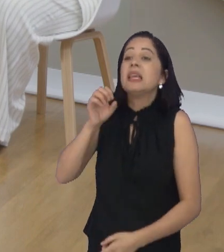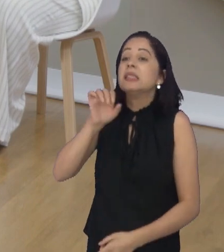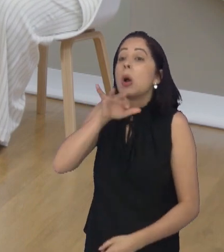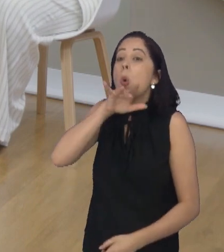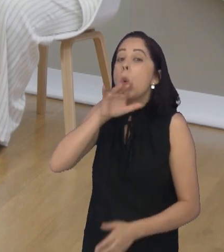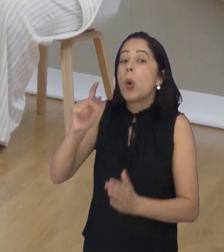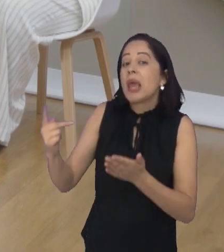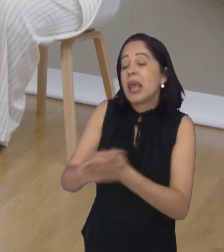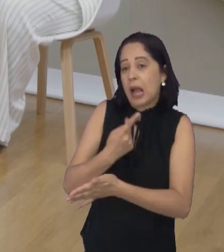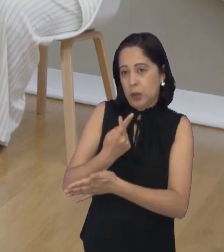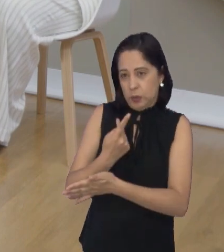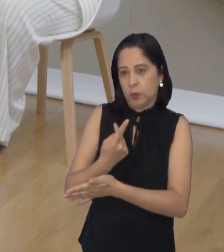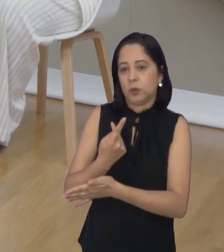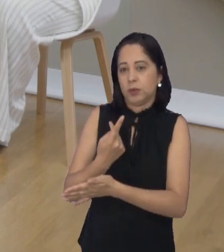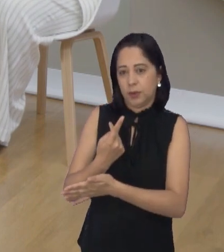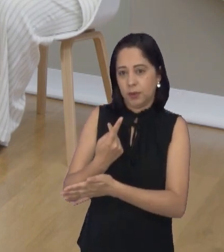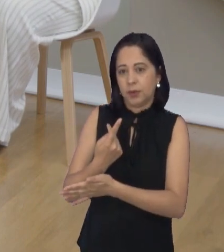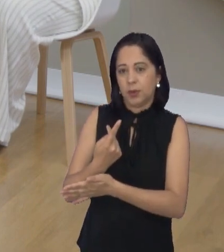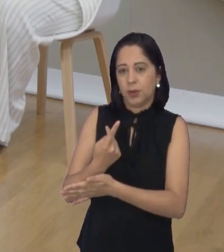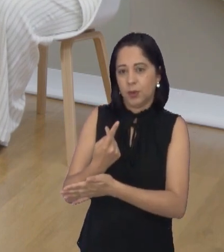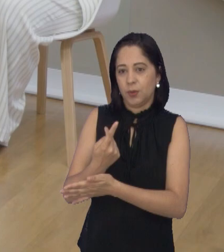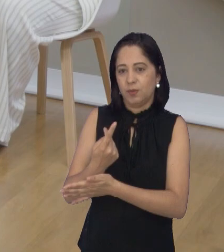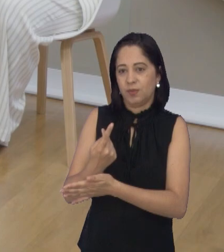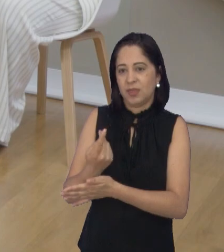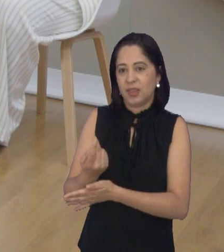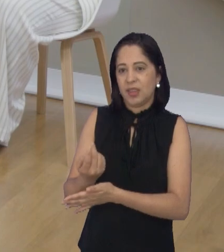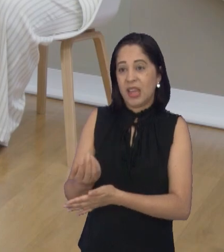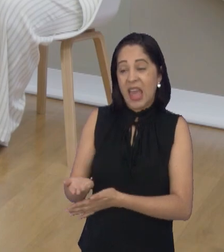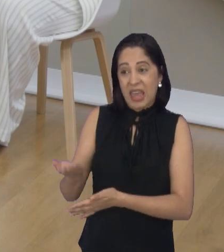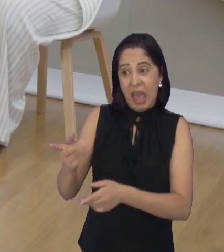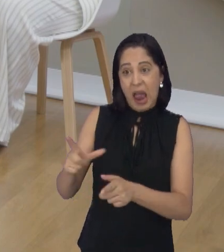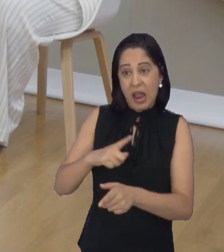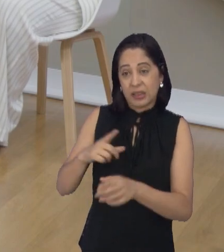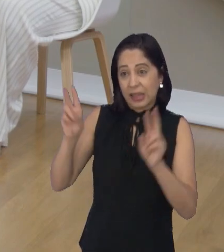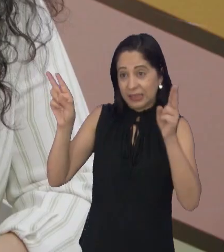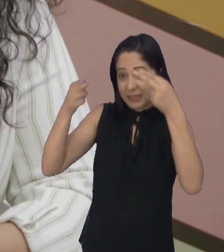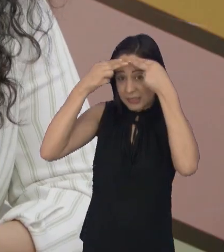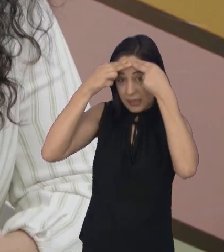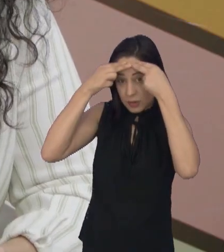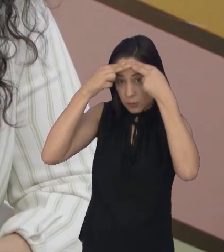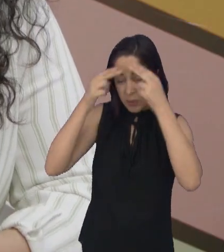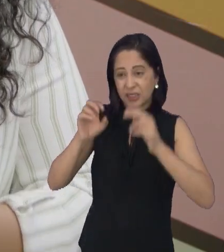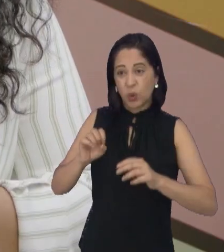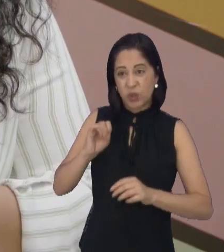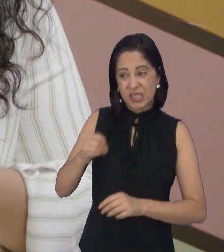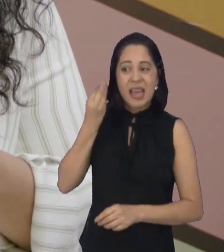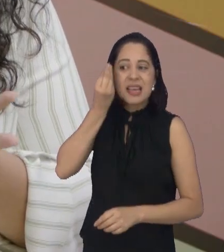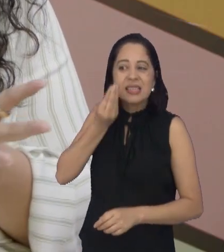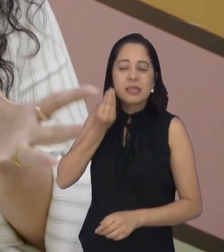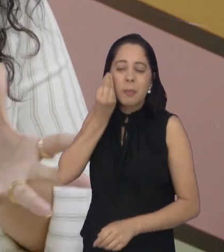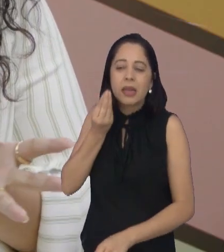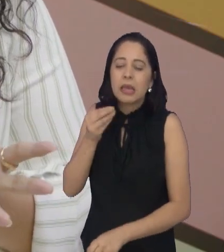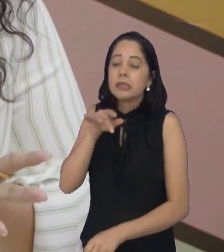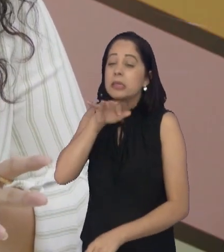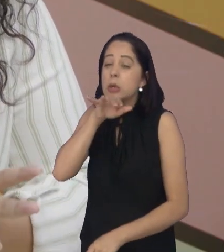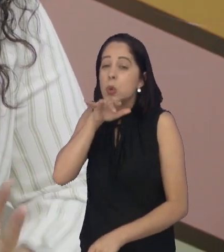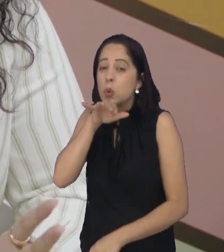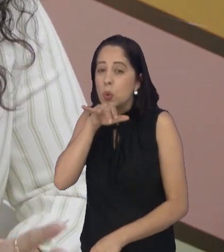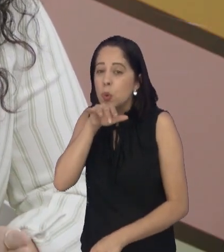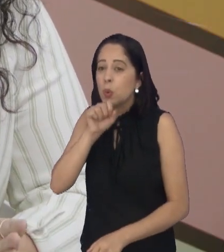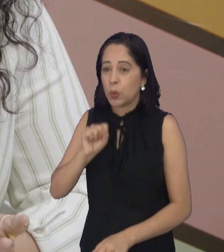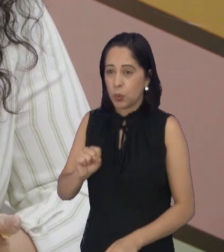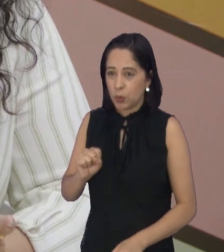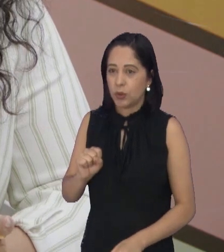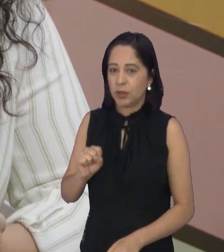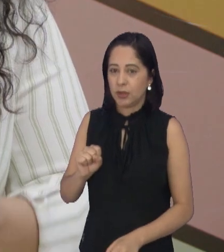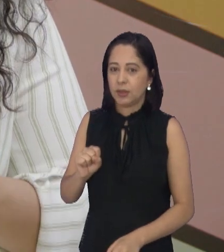e provavelmente ela teve uma experiência limitada. Então, se essa experiência ruim não é 100% das vezes que